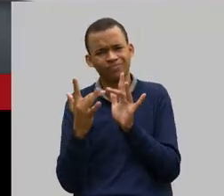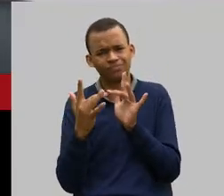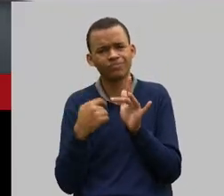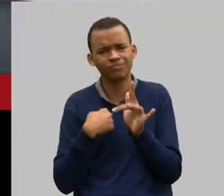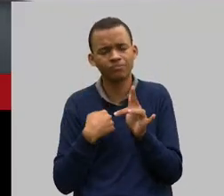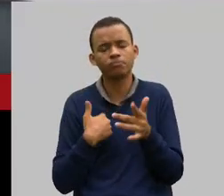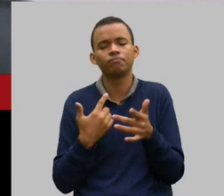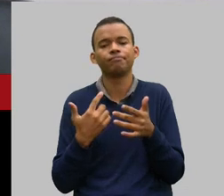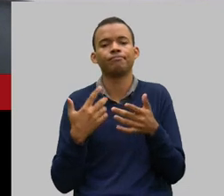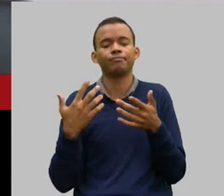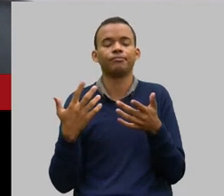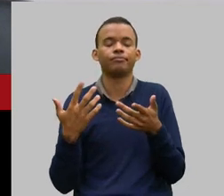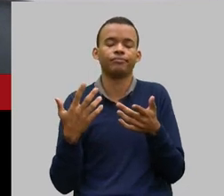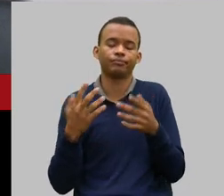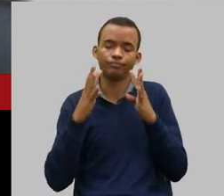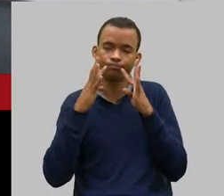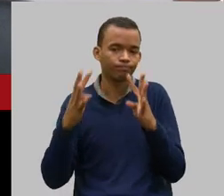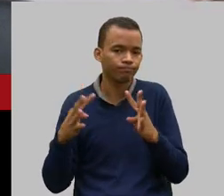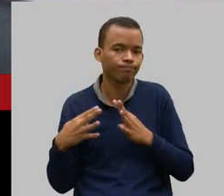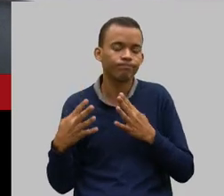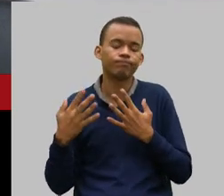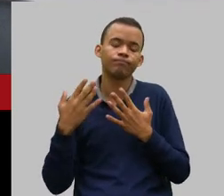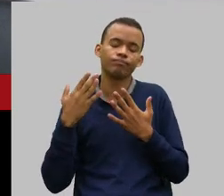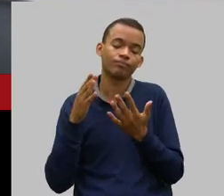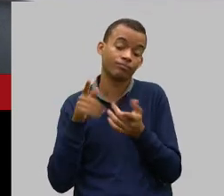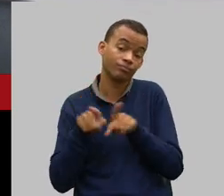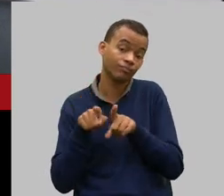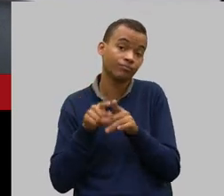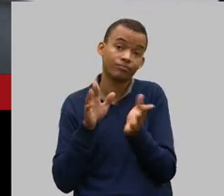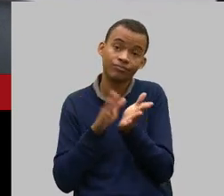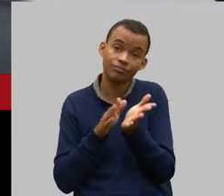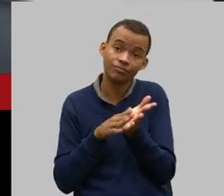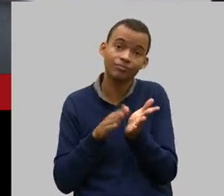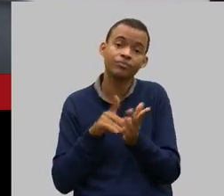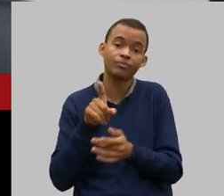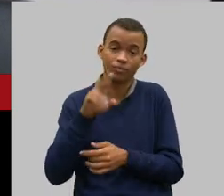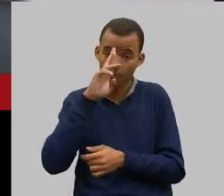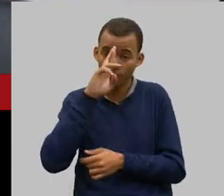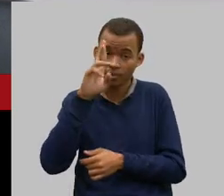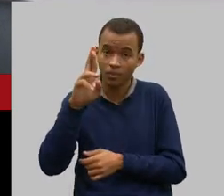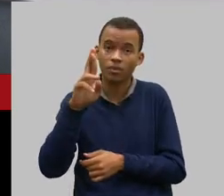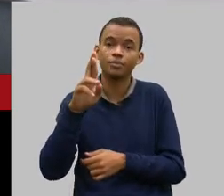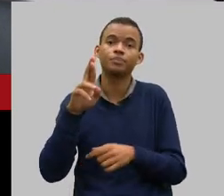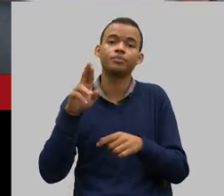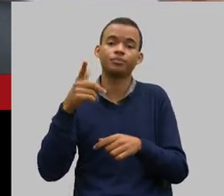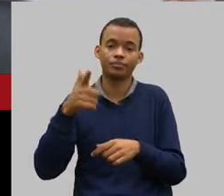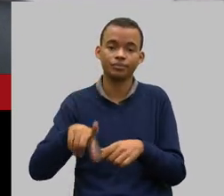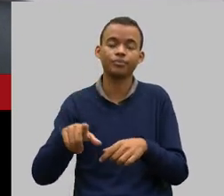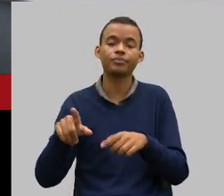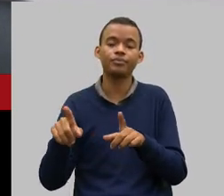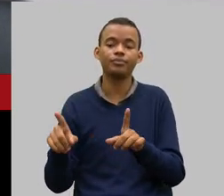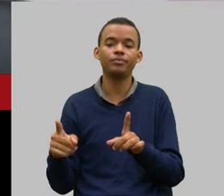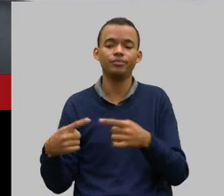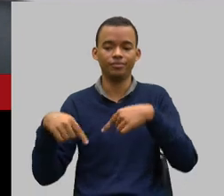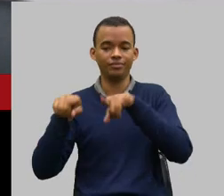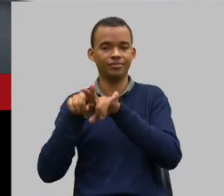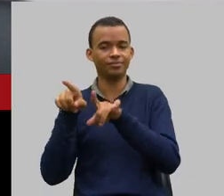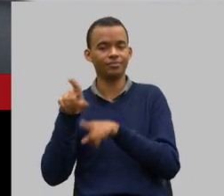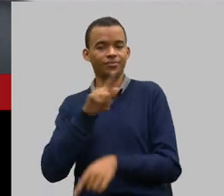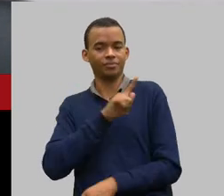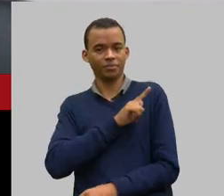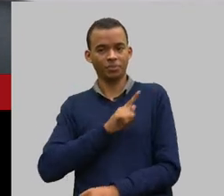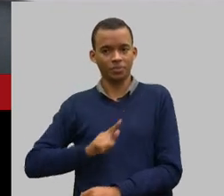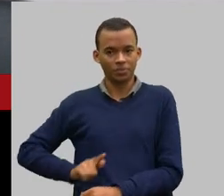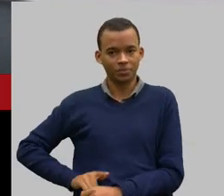parabenizar né você passado pela liderança juntamente com o governador Zema com o nosso